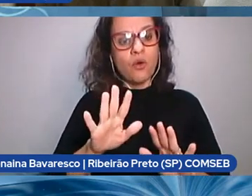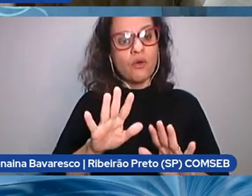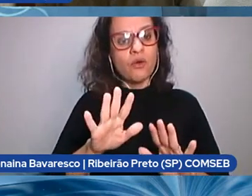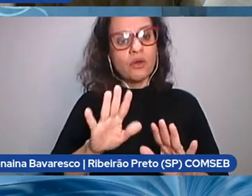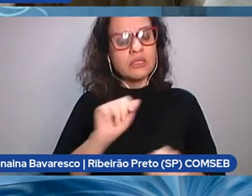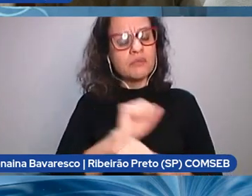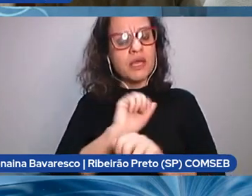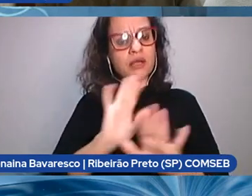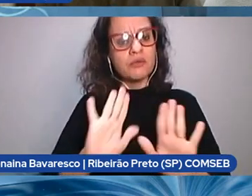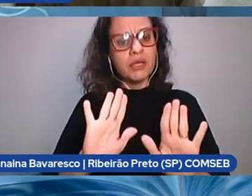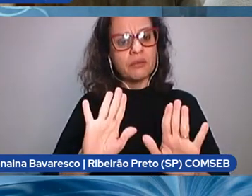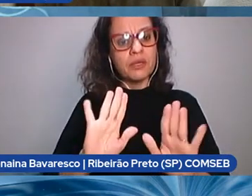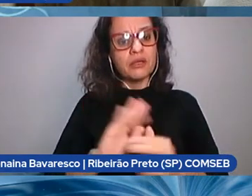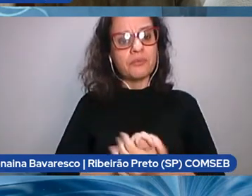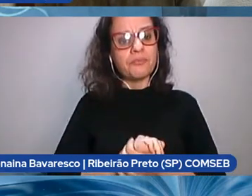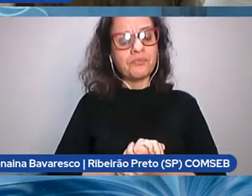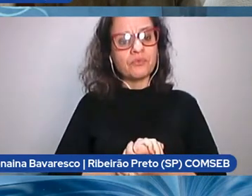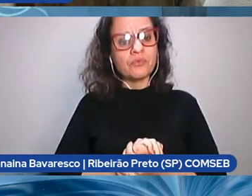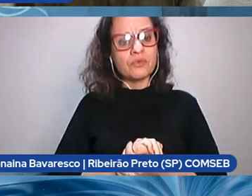pouquinho.